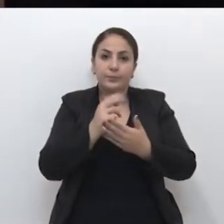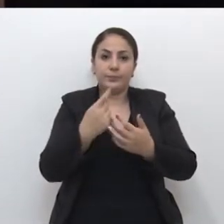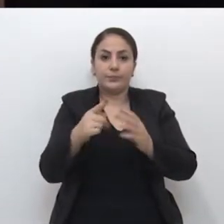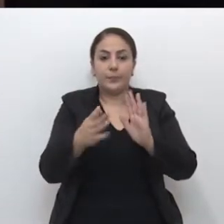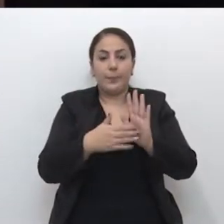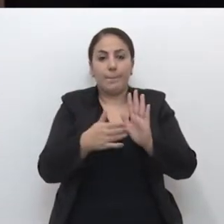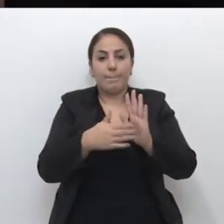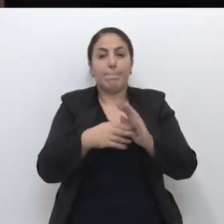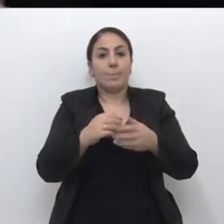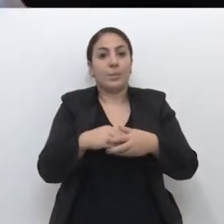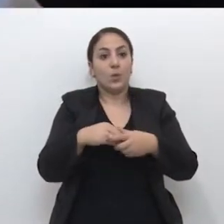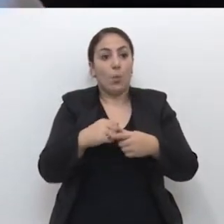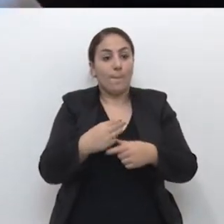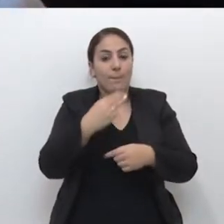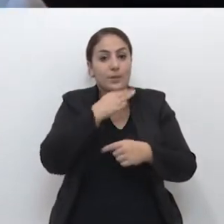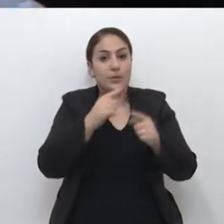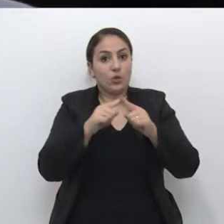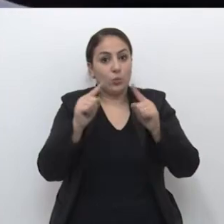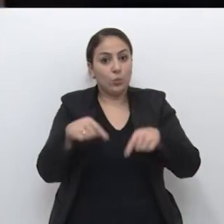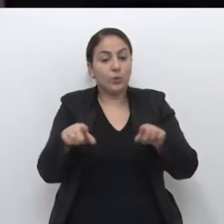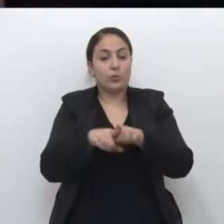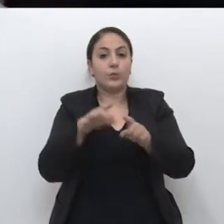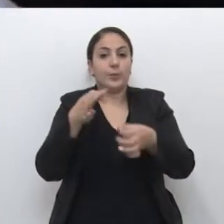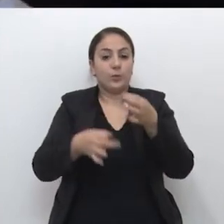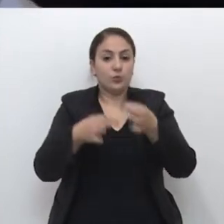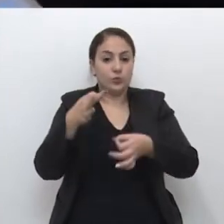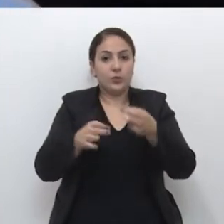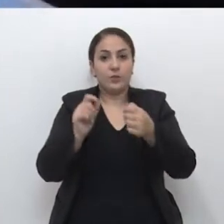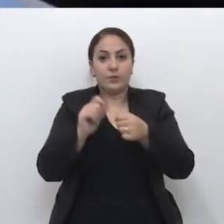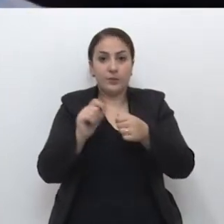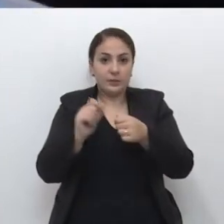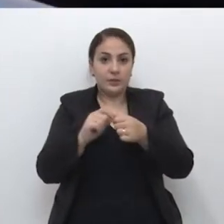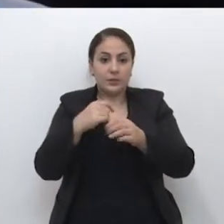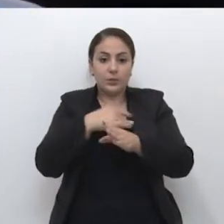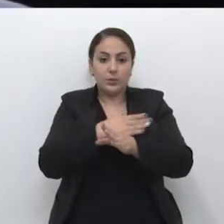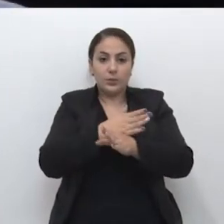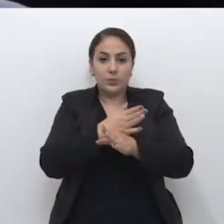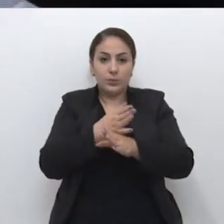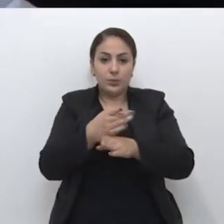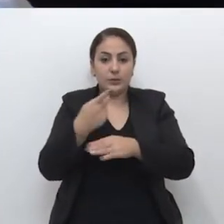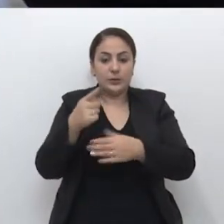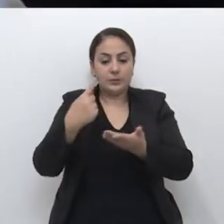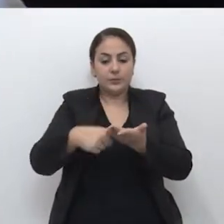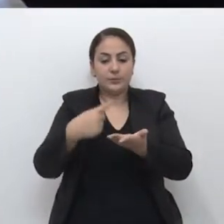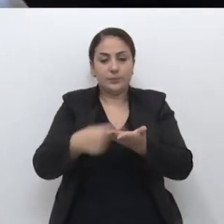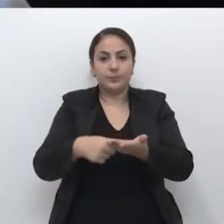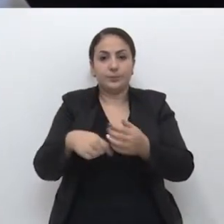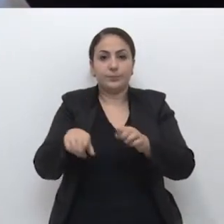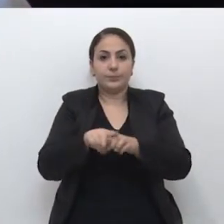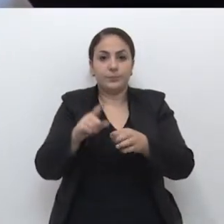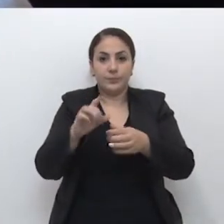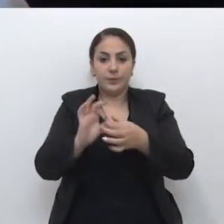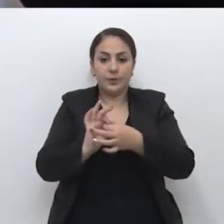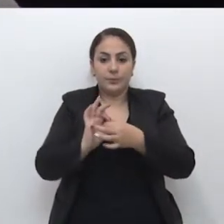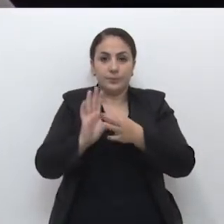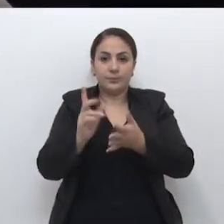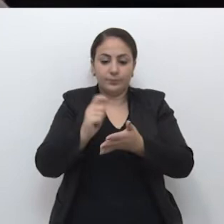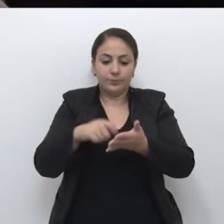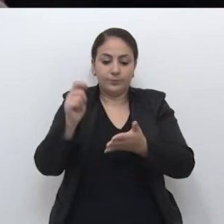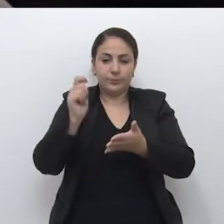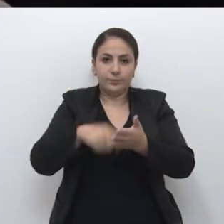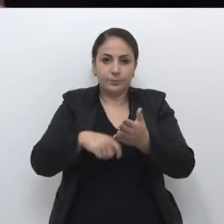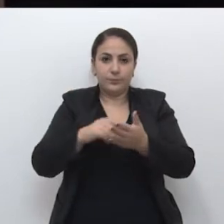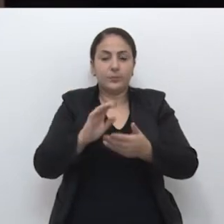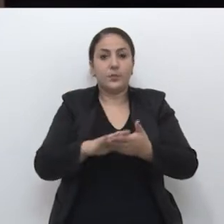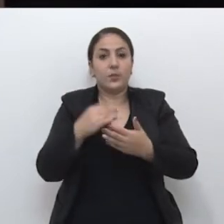ressarcido nessa proposta. O Ministério Público e o Judiciário fazendo a homologação deste acordo, aí vem a autorização